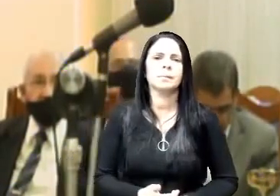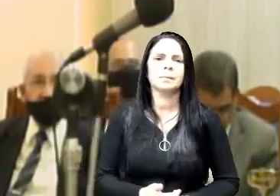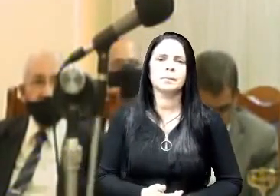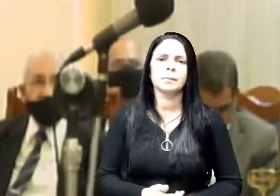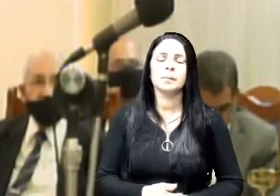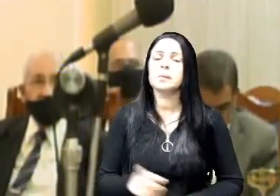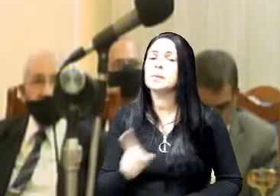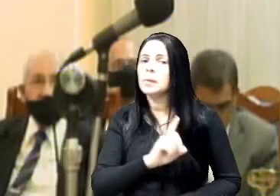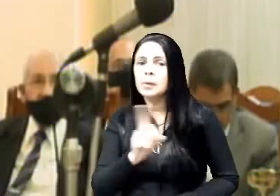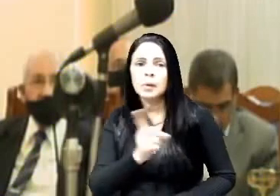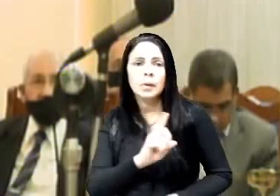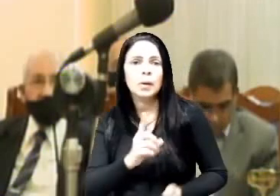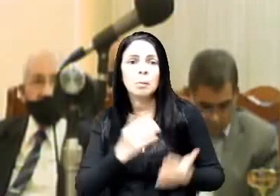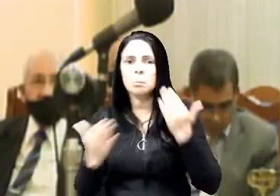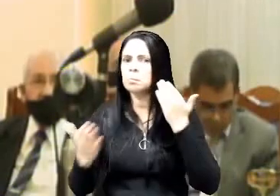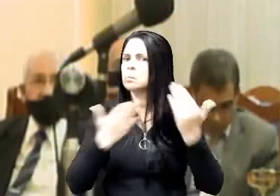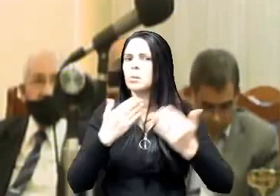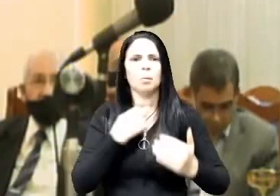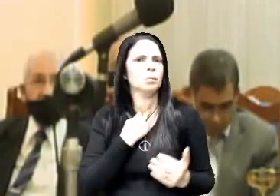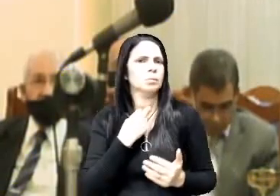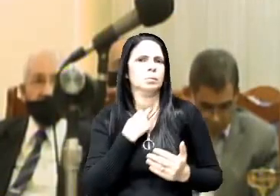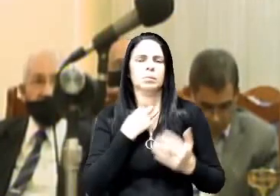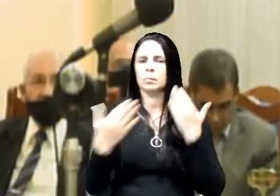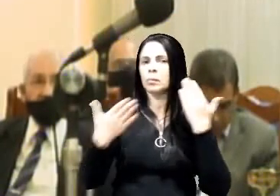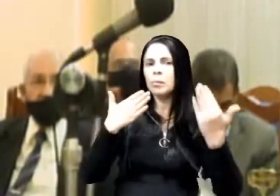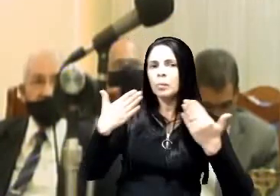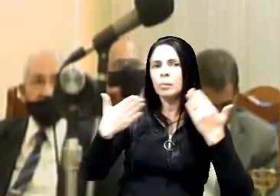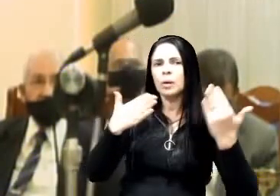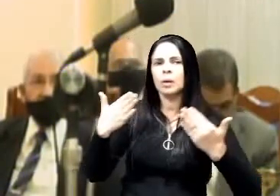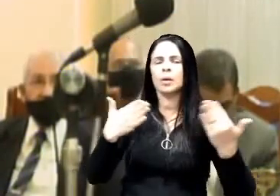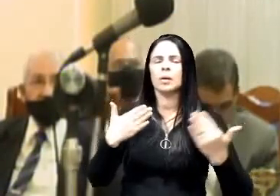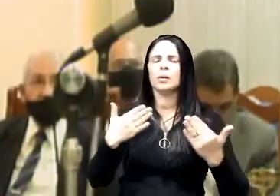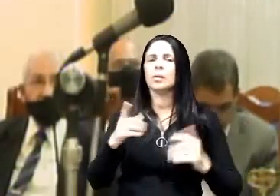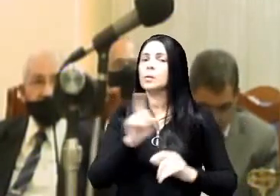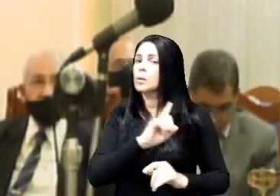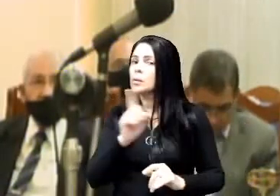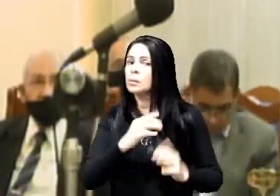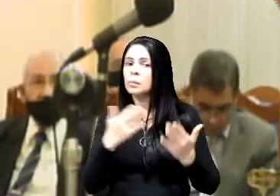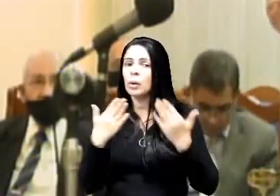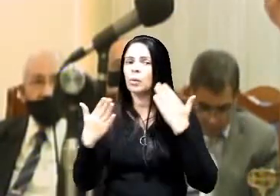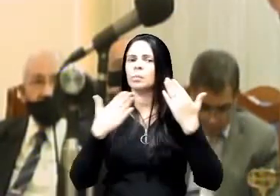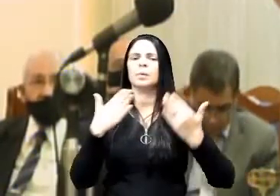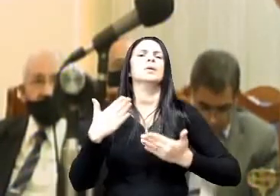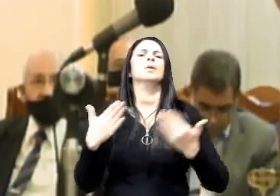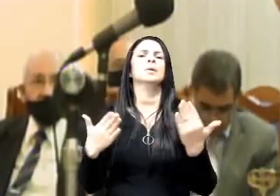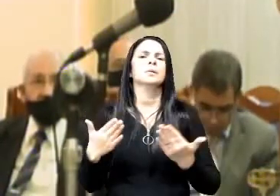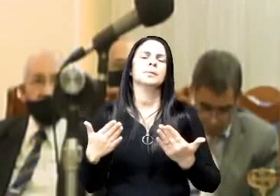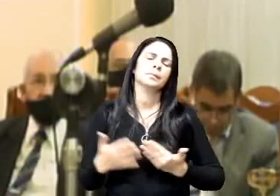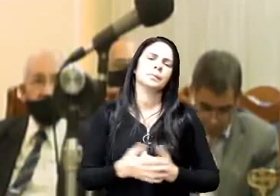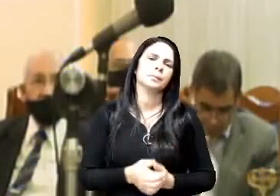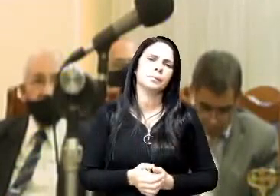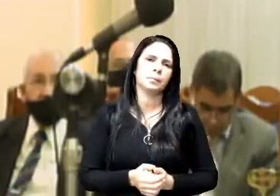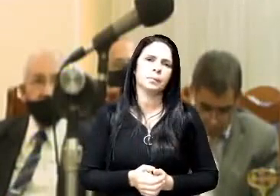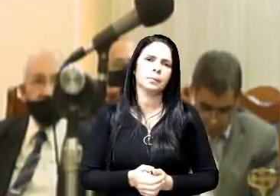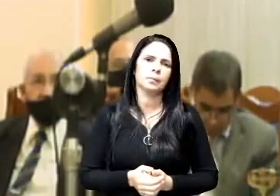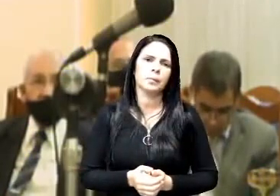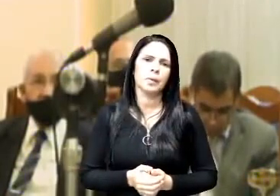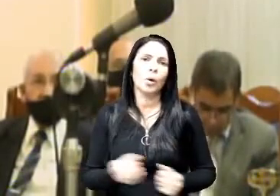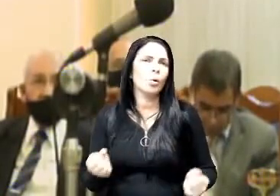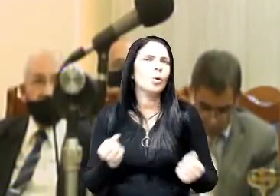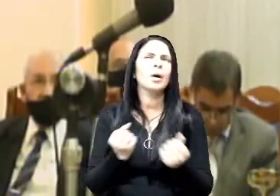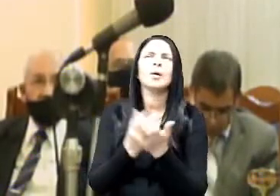não são para comparar. Diga, não são para comparar com